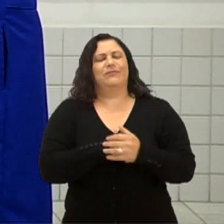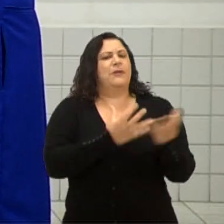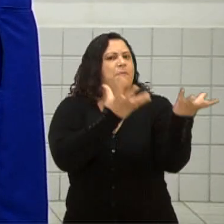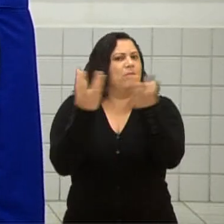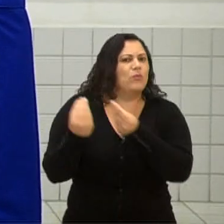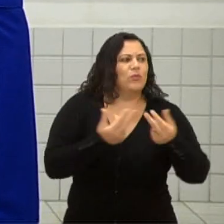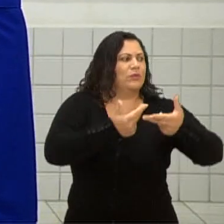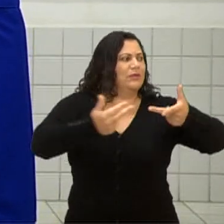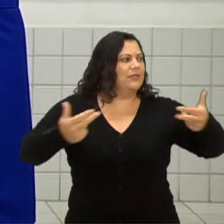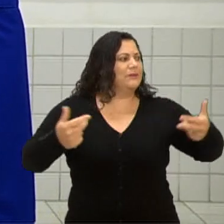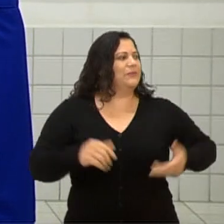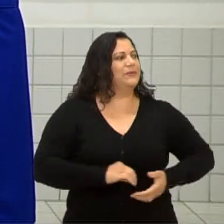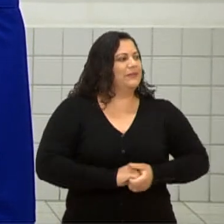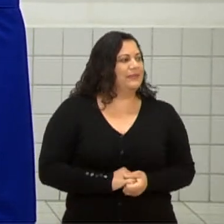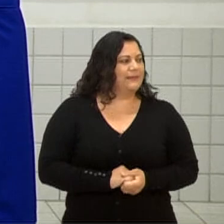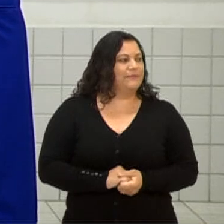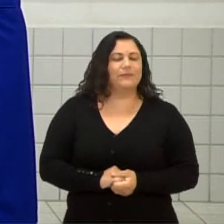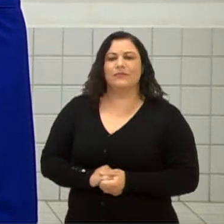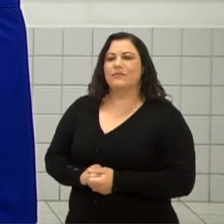ó.